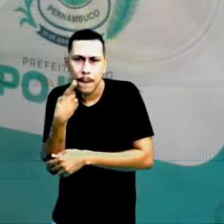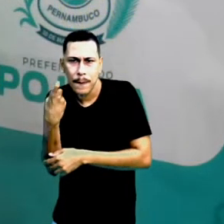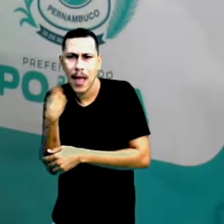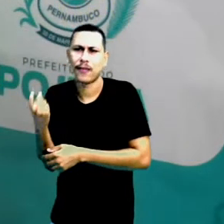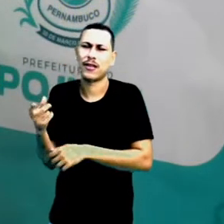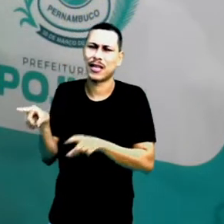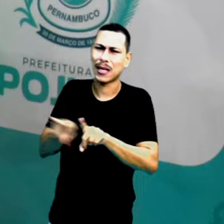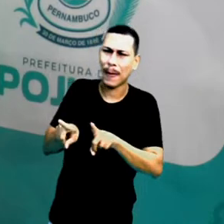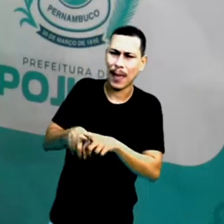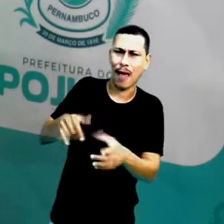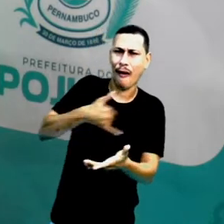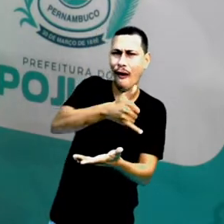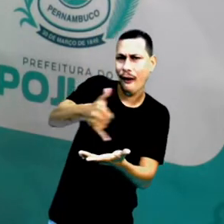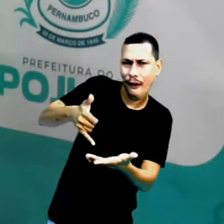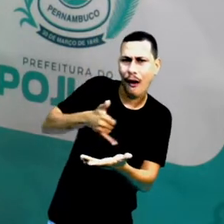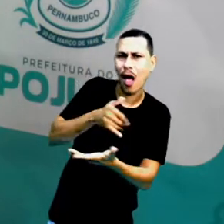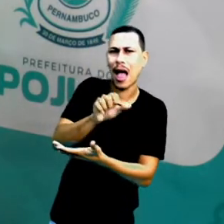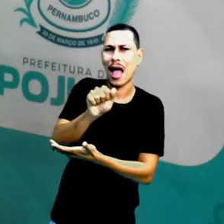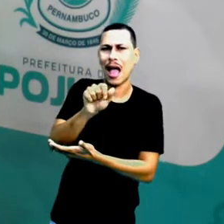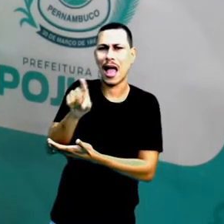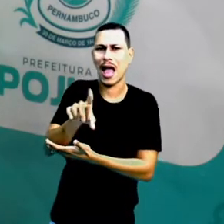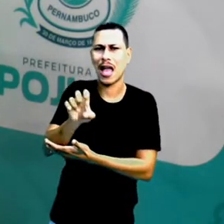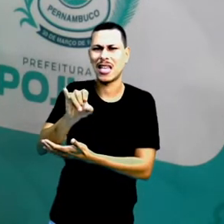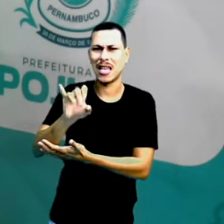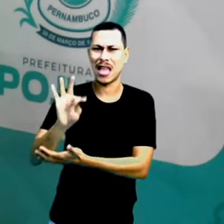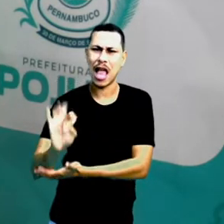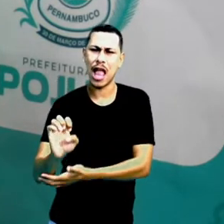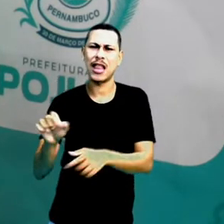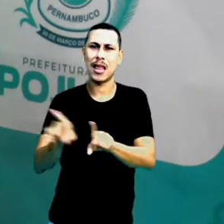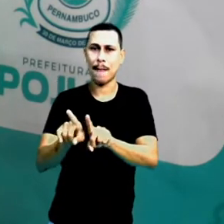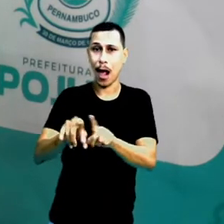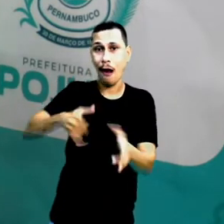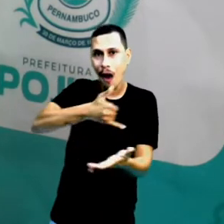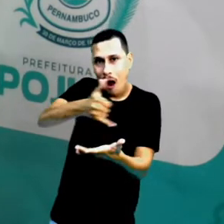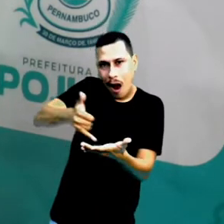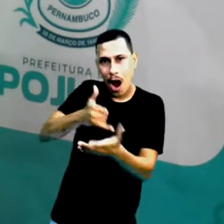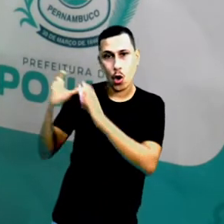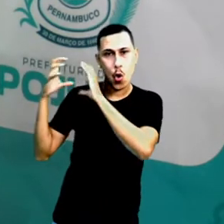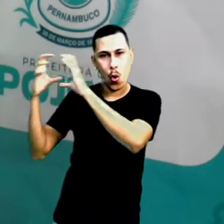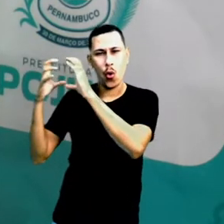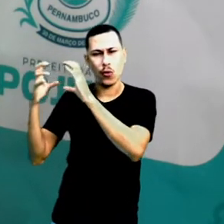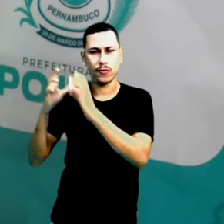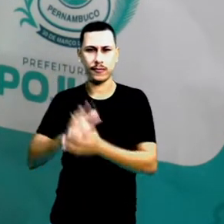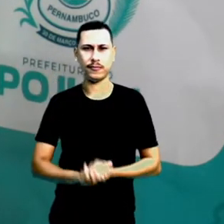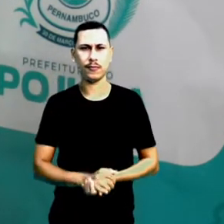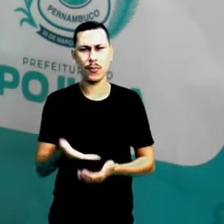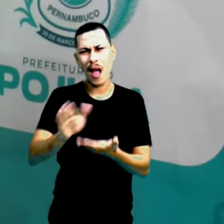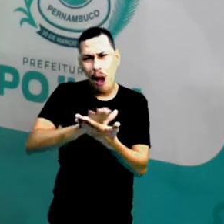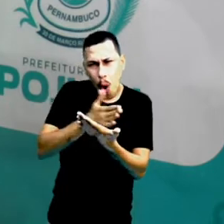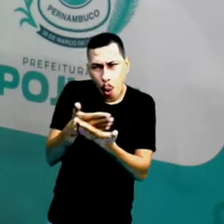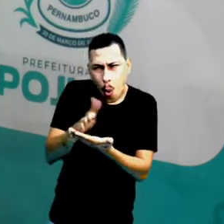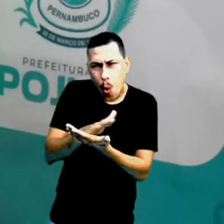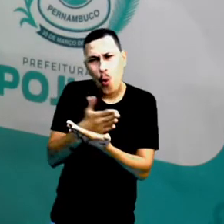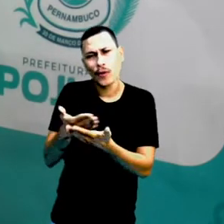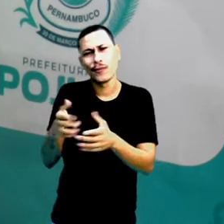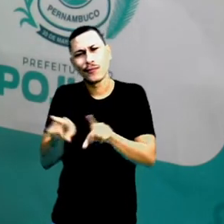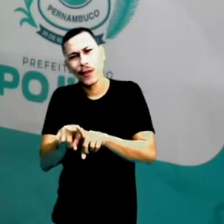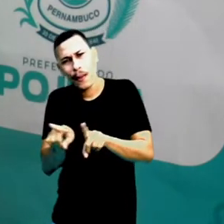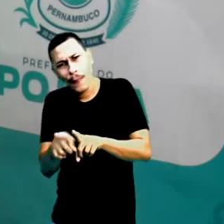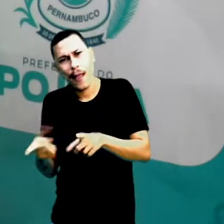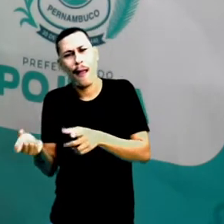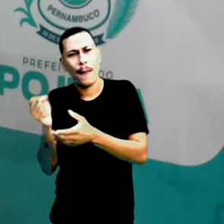como azeites, óleo de coco também, que ele pode ser encontrado, em algumas castanhas,